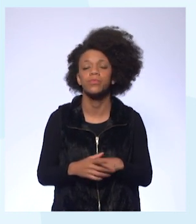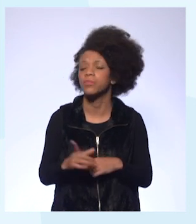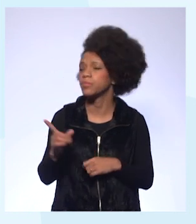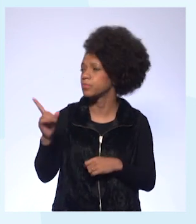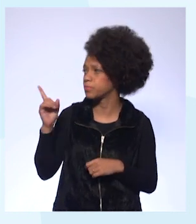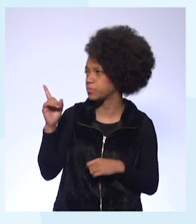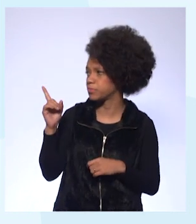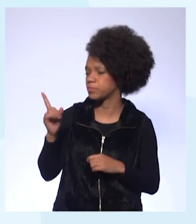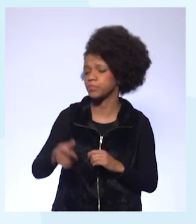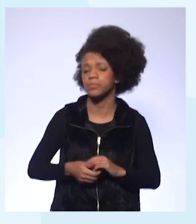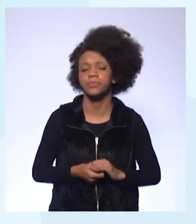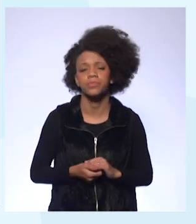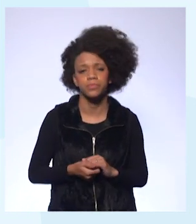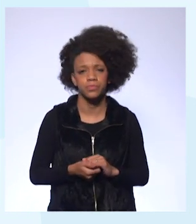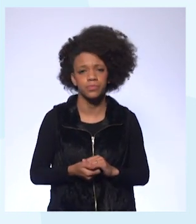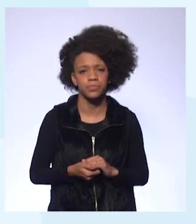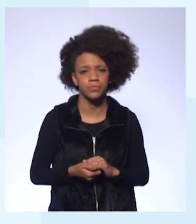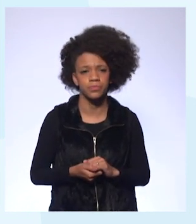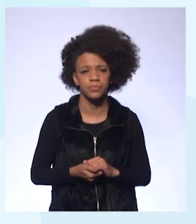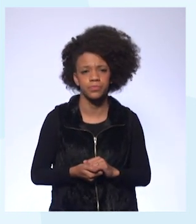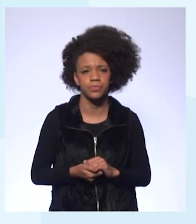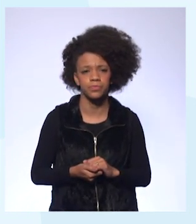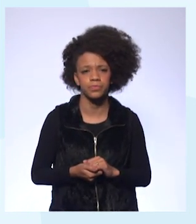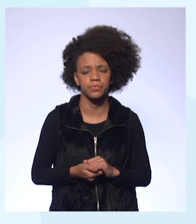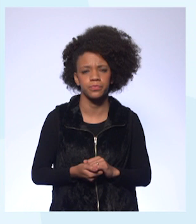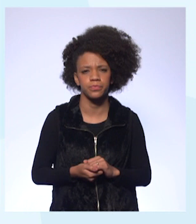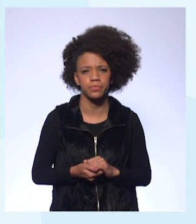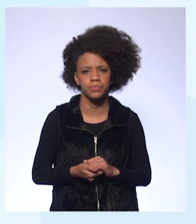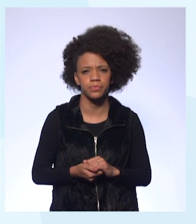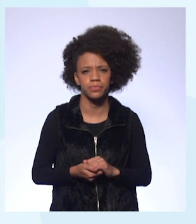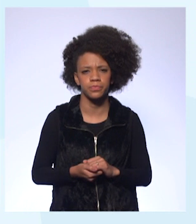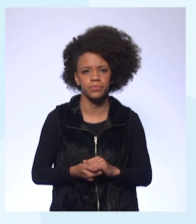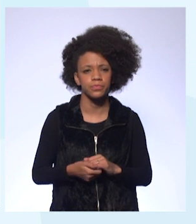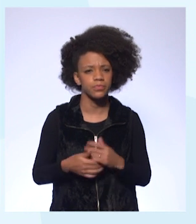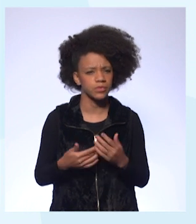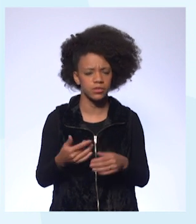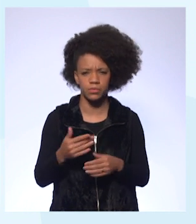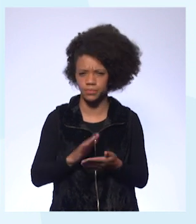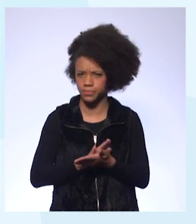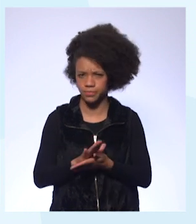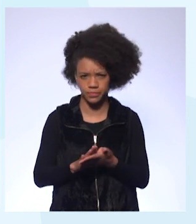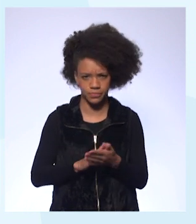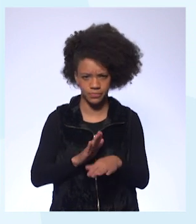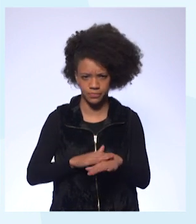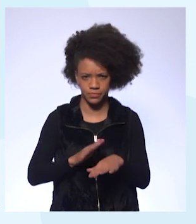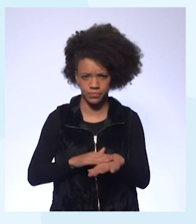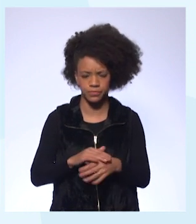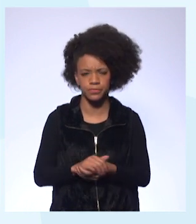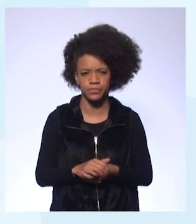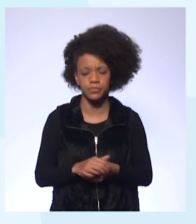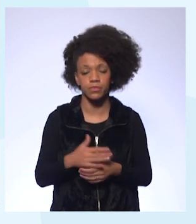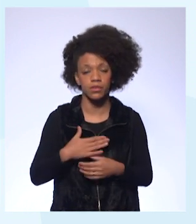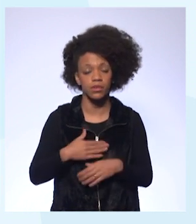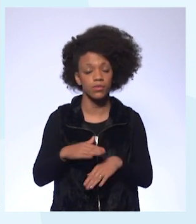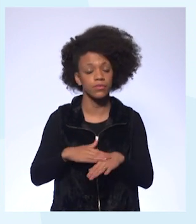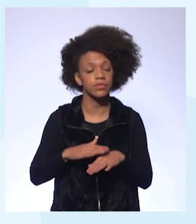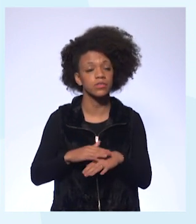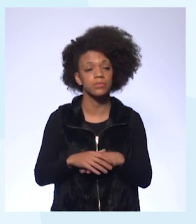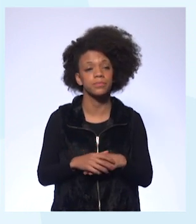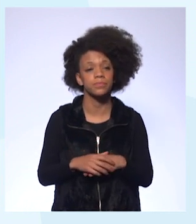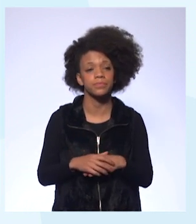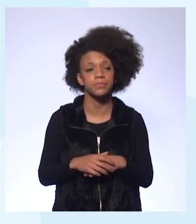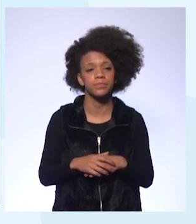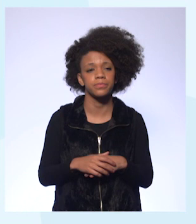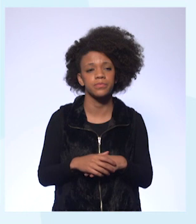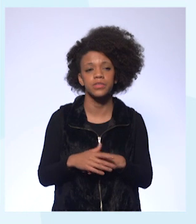o monte de S and use nenhum então Você não vai fazer e ontem deu eu vou fazer Wild Então